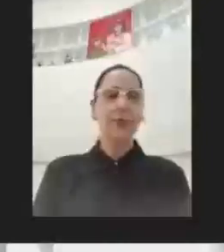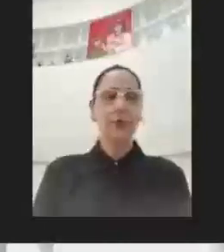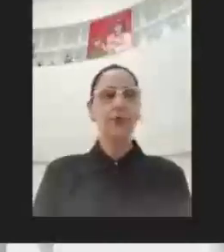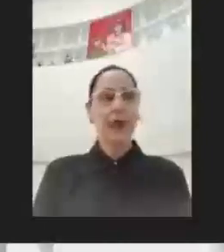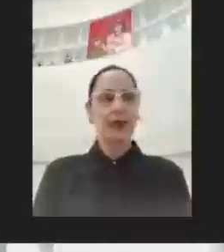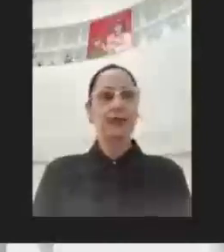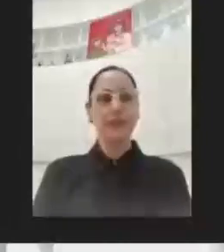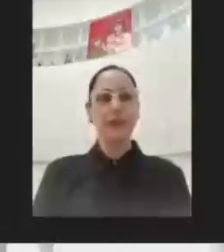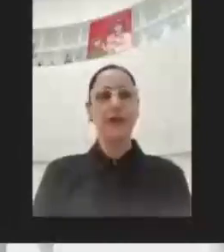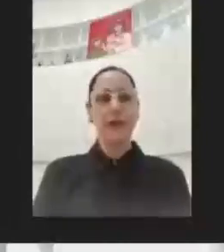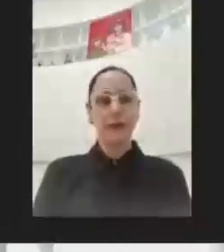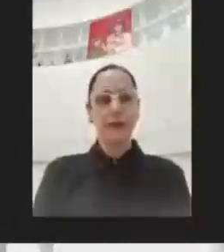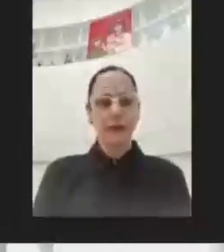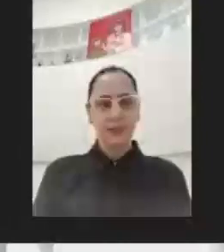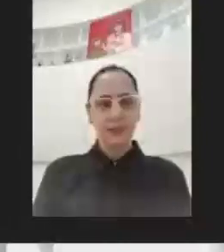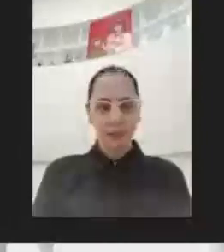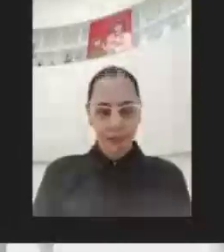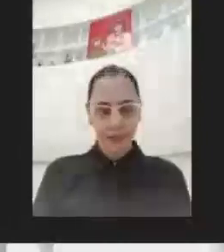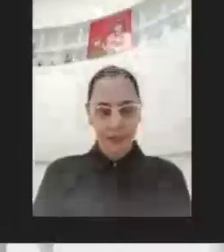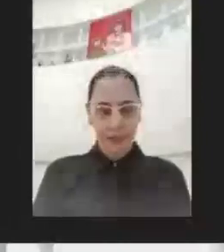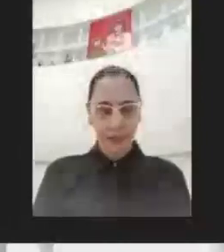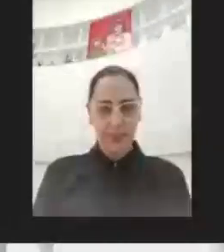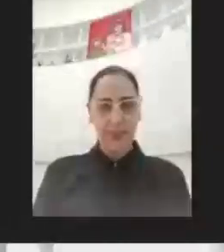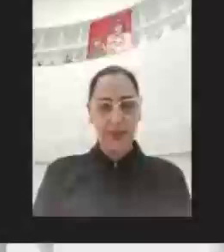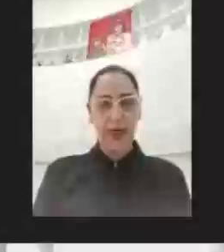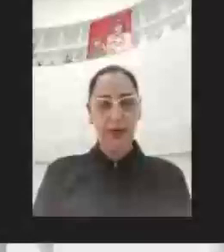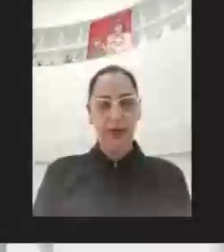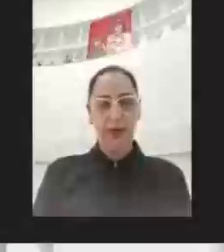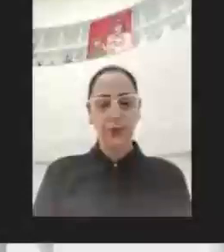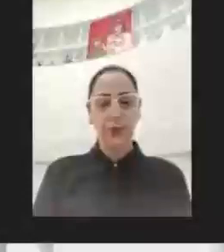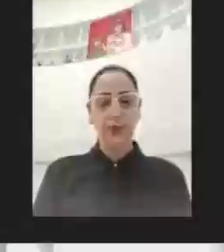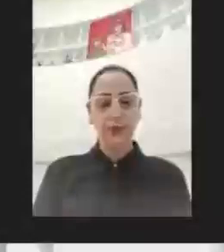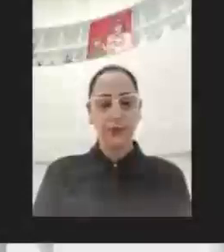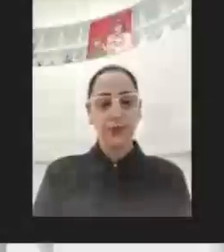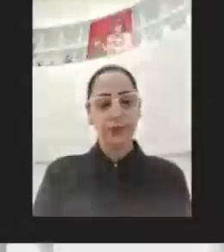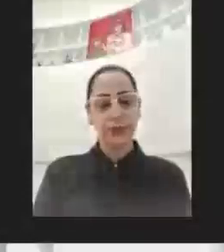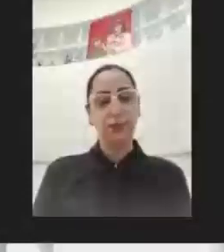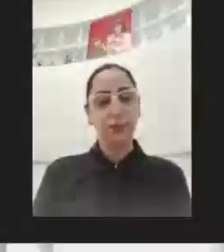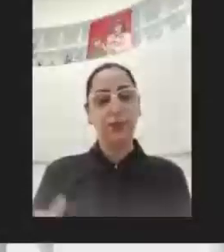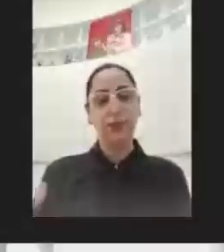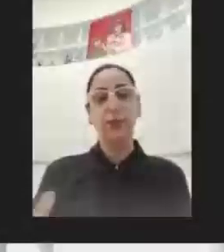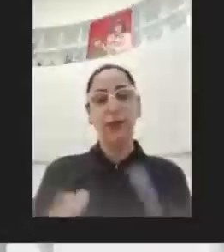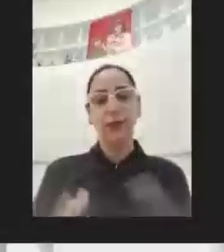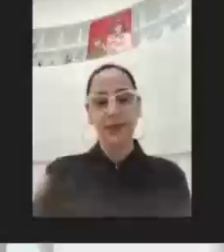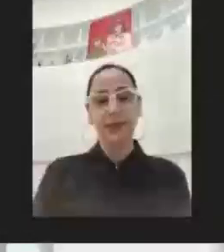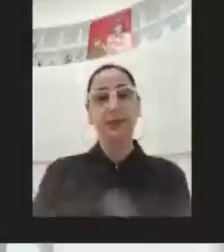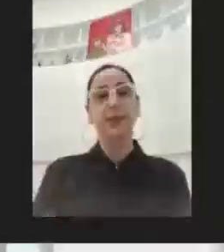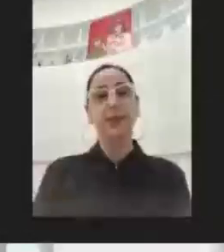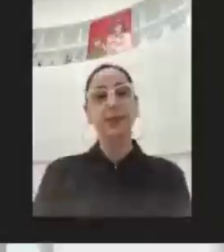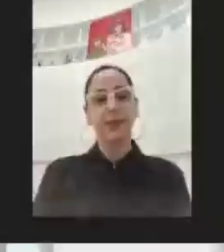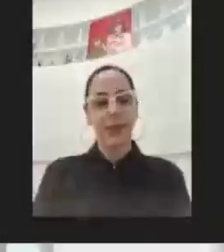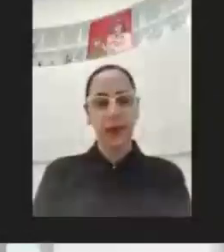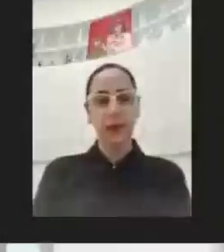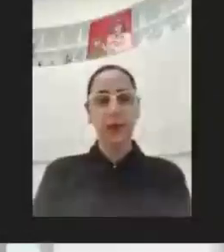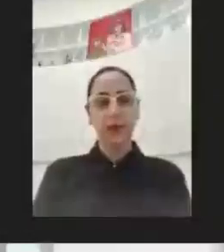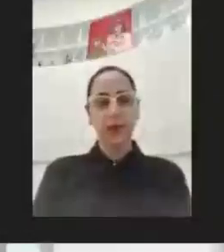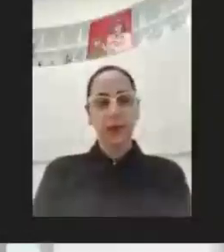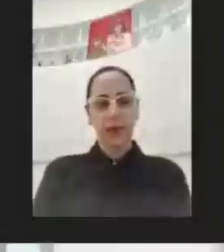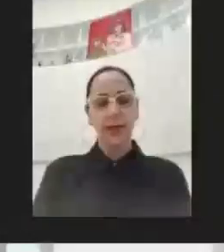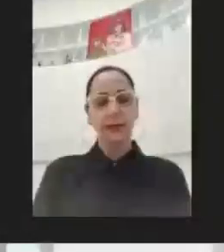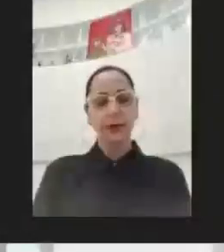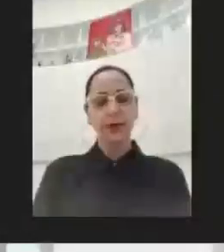saúde, procurar fazer capacitação de preferência presencial, né? As online é bem difícil, bom seria uma